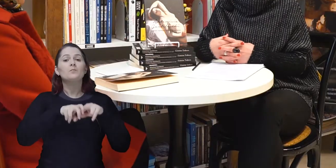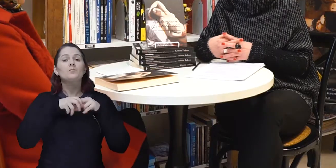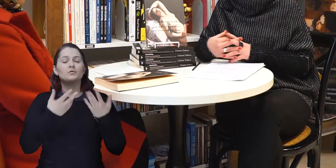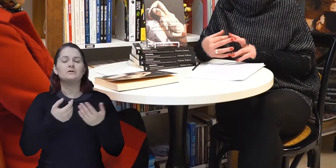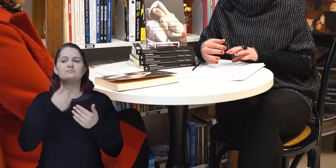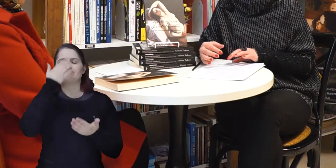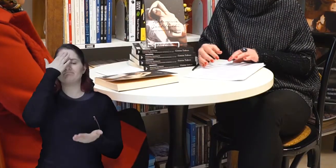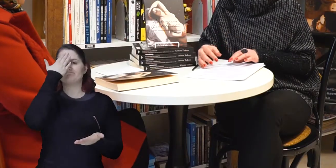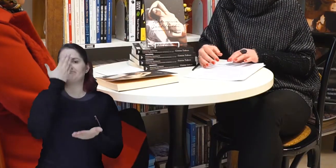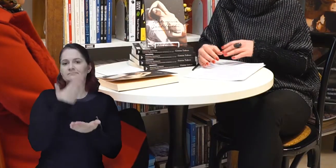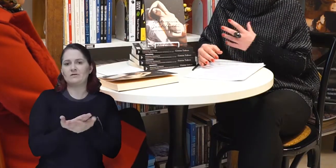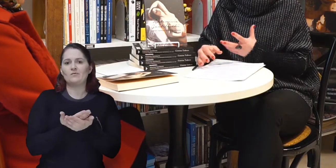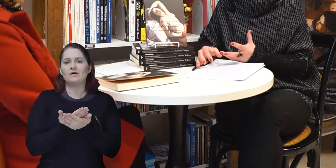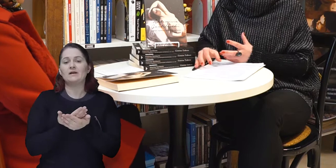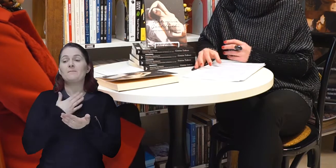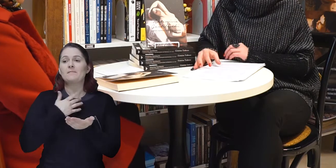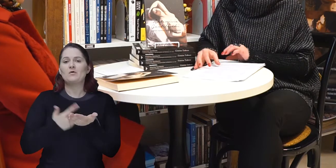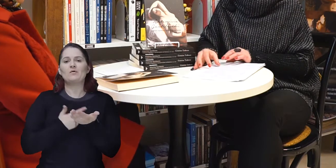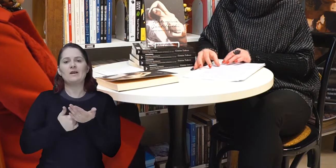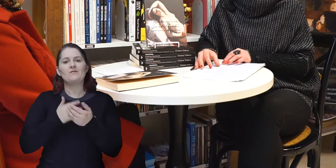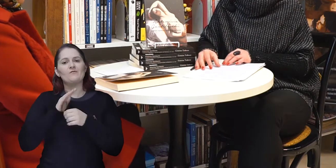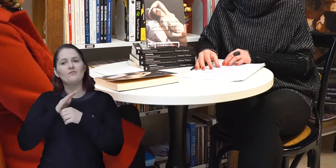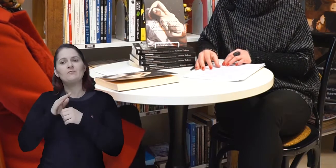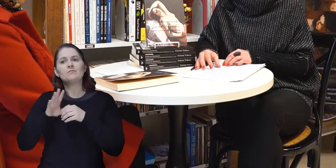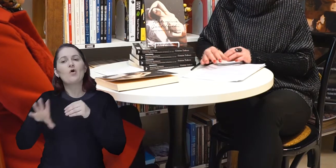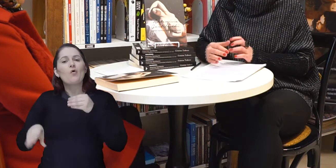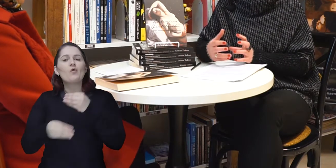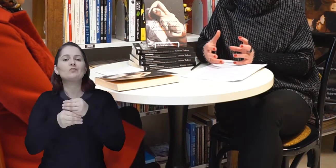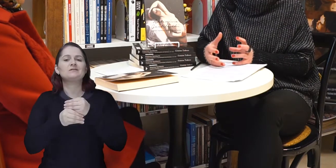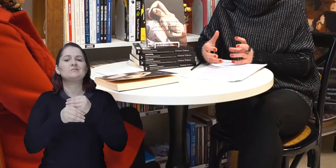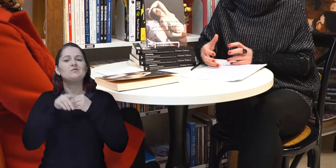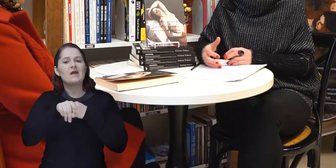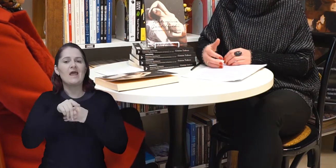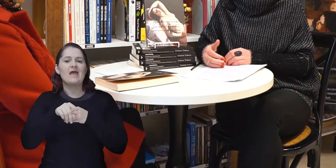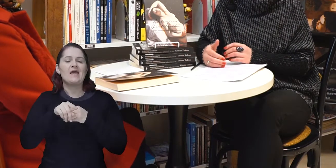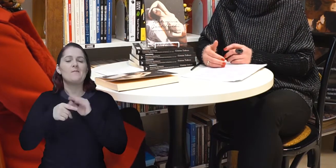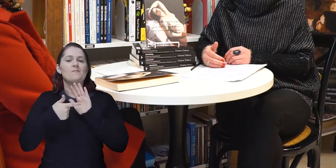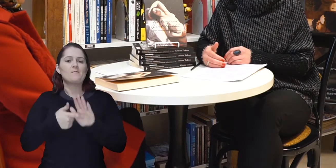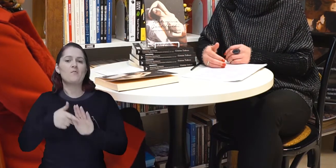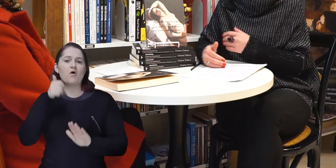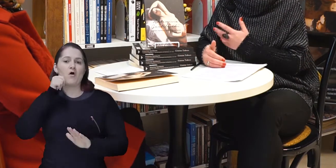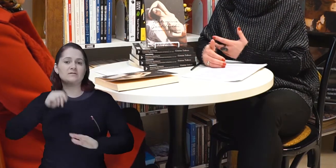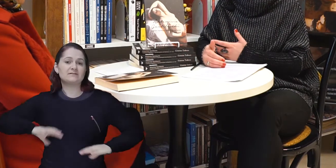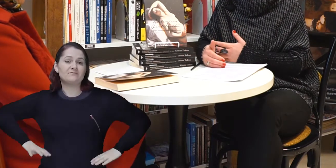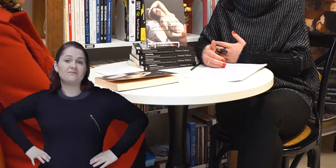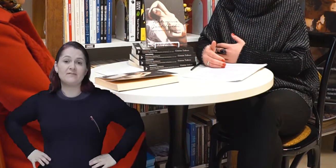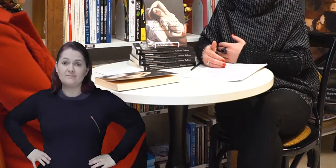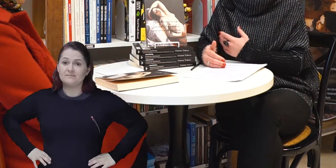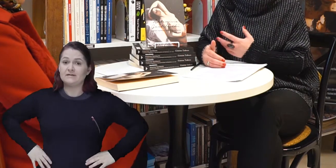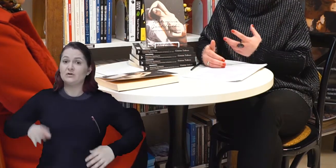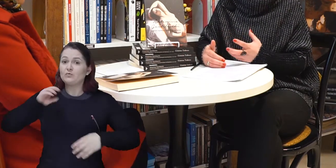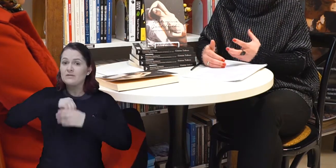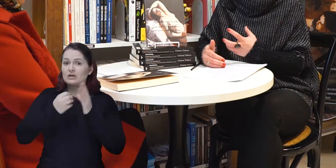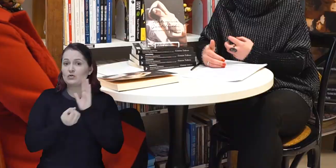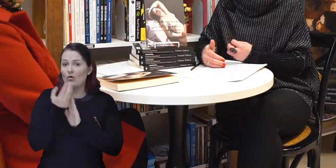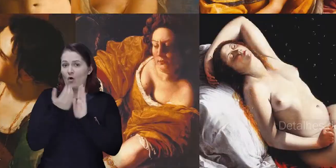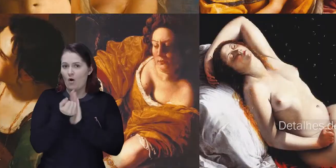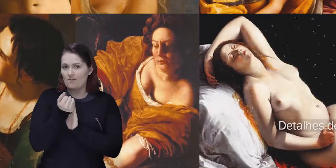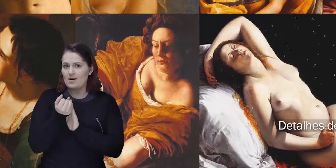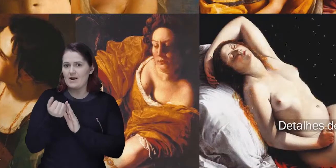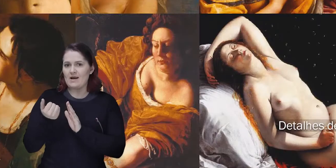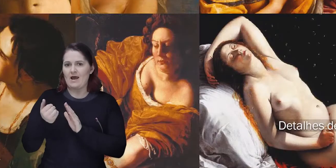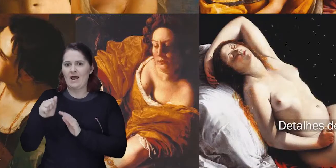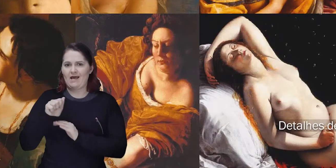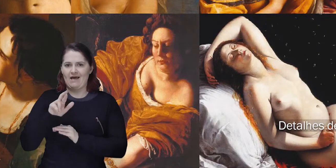nesse sentido, eu acredito que uma contribuição do meu livro é trazer a ideia de que o feminino na obra da Artemisia não pode ser